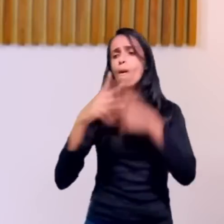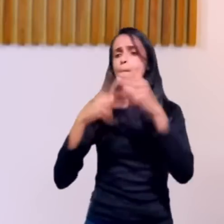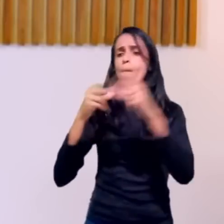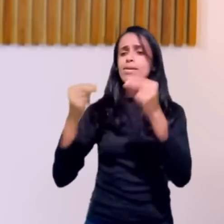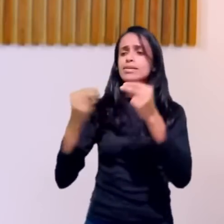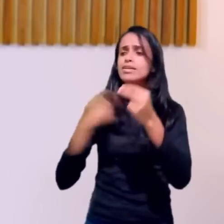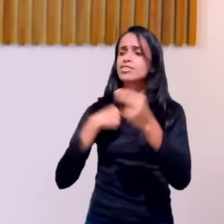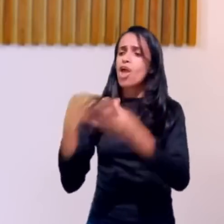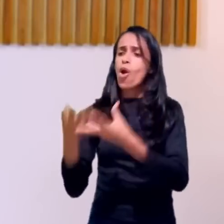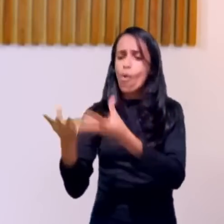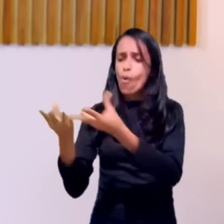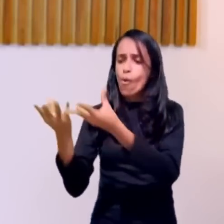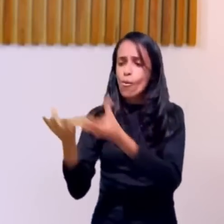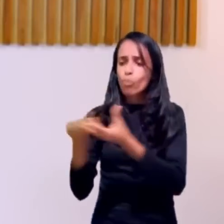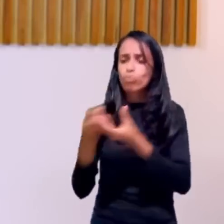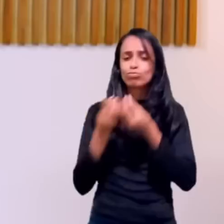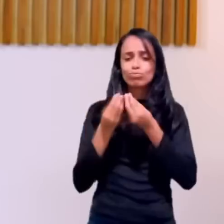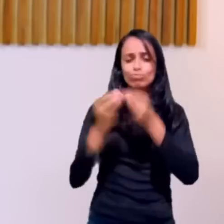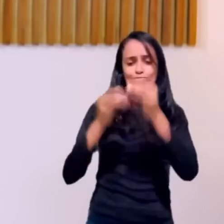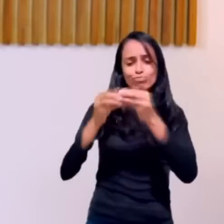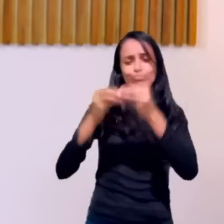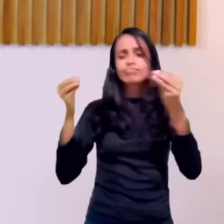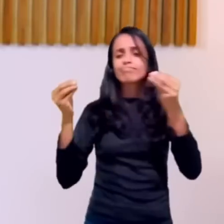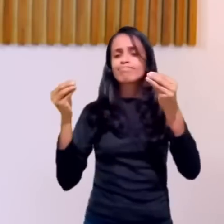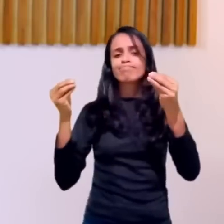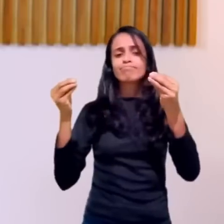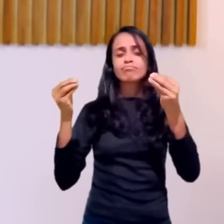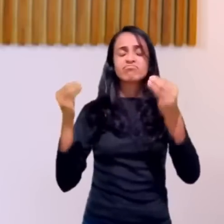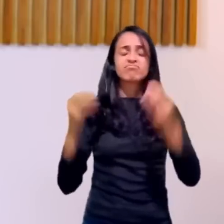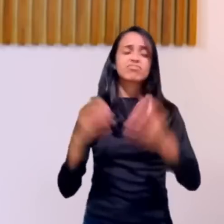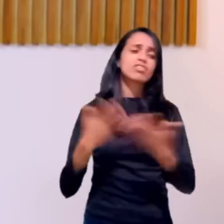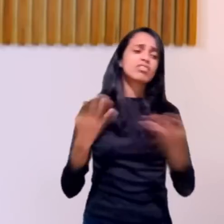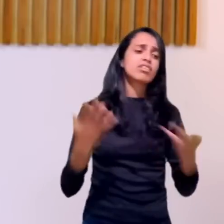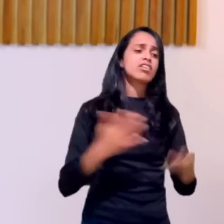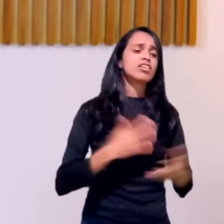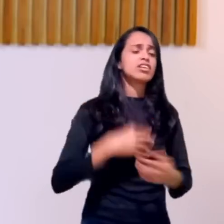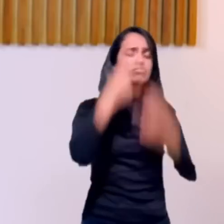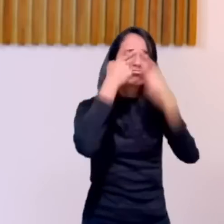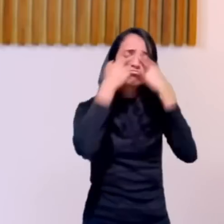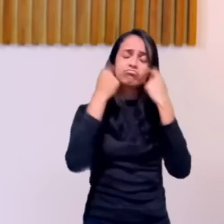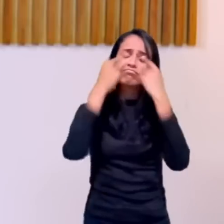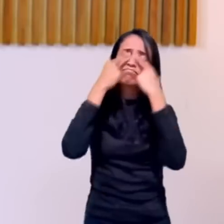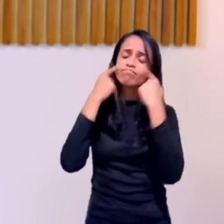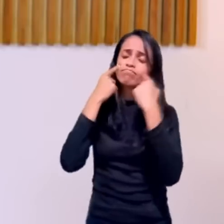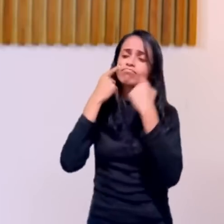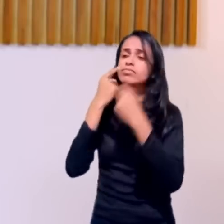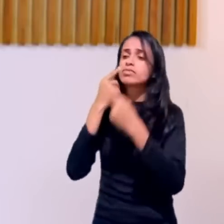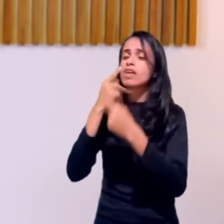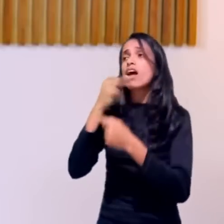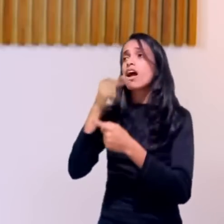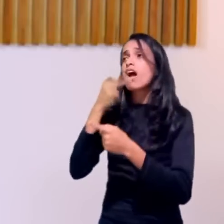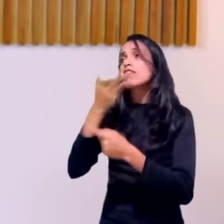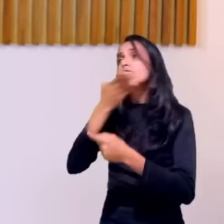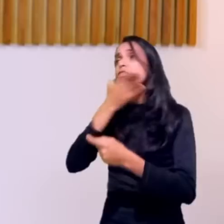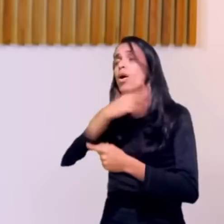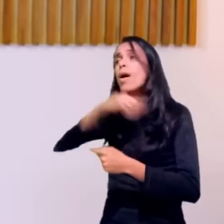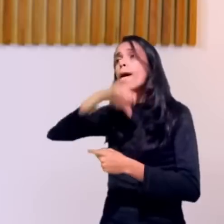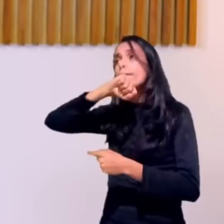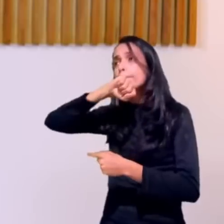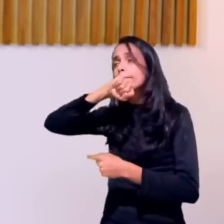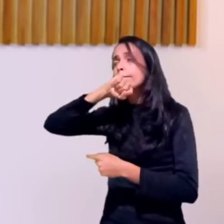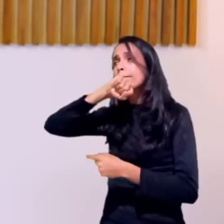triste! E ele foi para casa chorando e contou para seu pai o que infelizmente havia